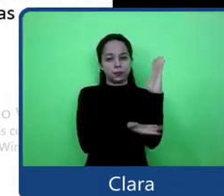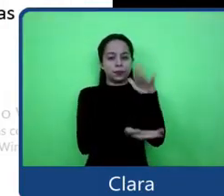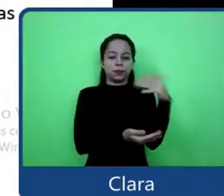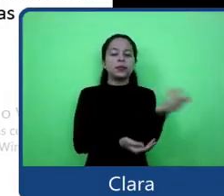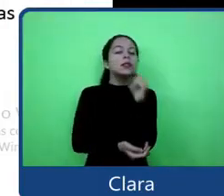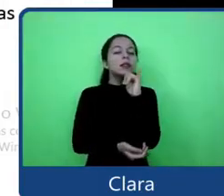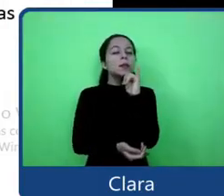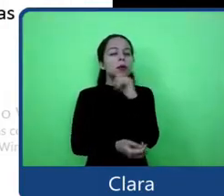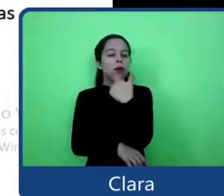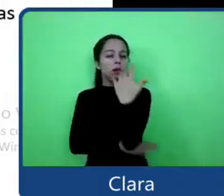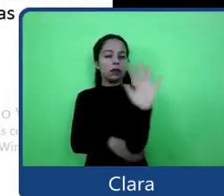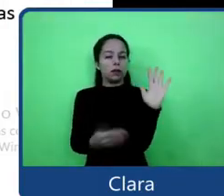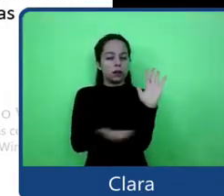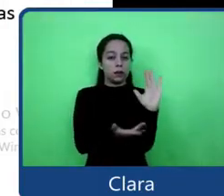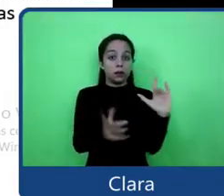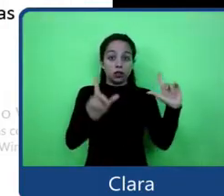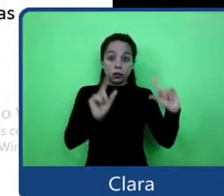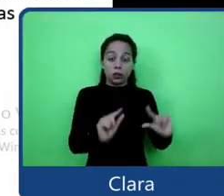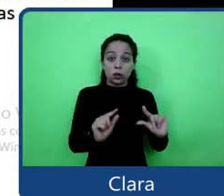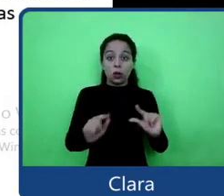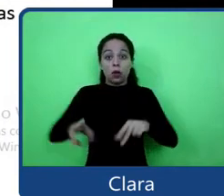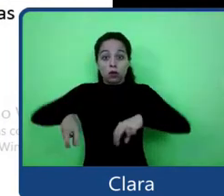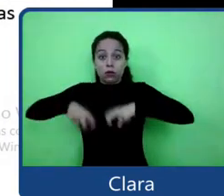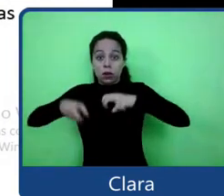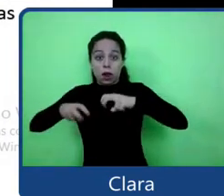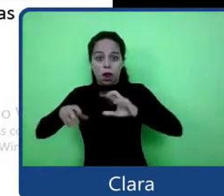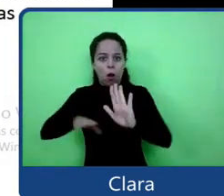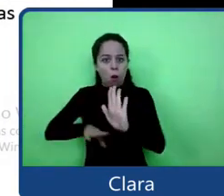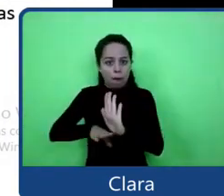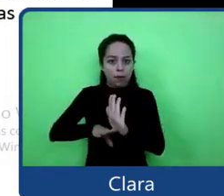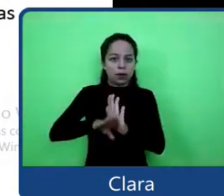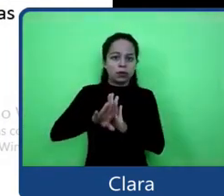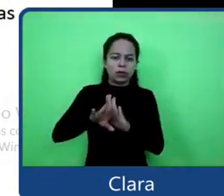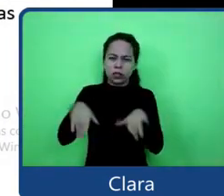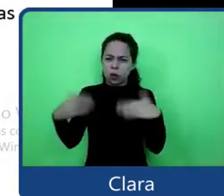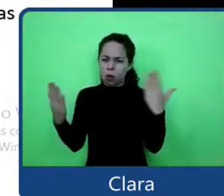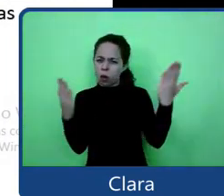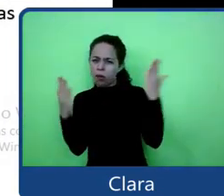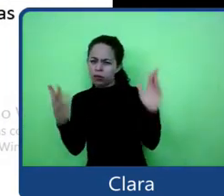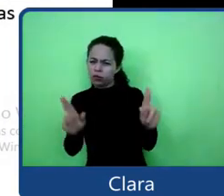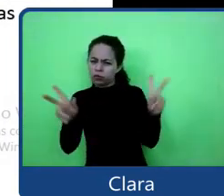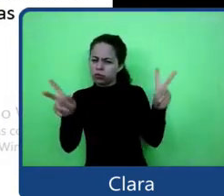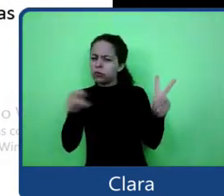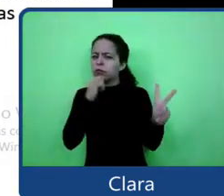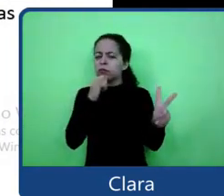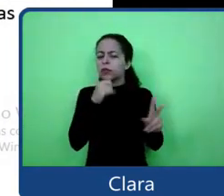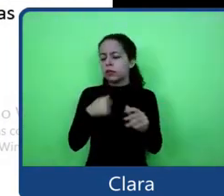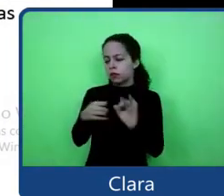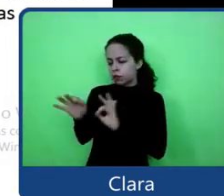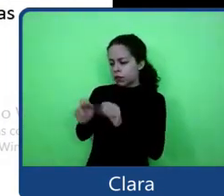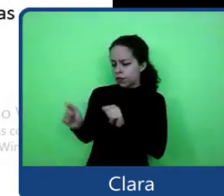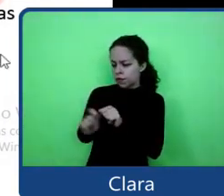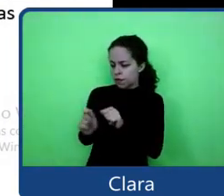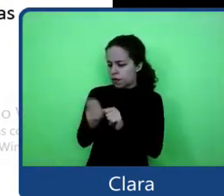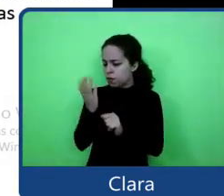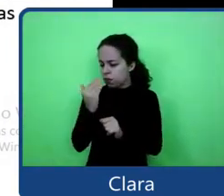agrícola aumentou. Então, não existe essa dicotomia de que para produzir alimento precisa desmatar, né?